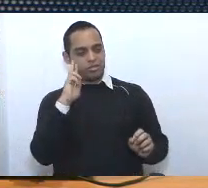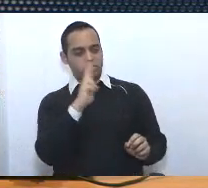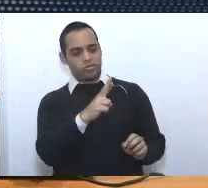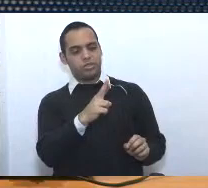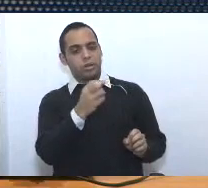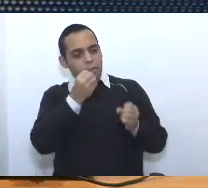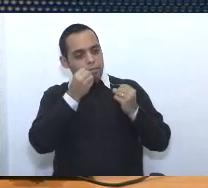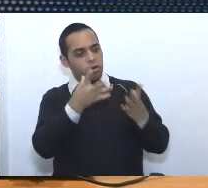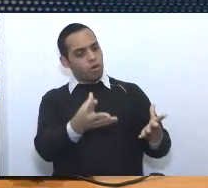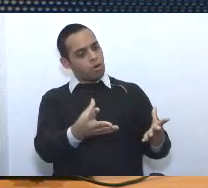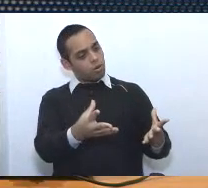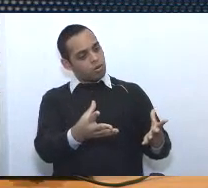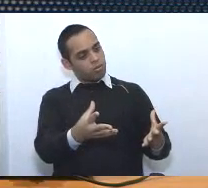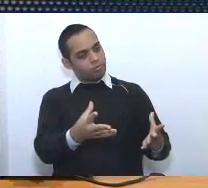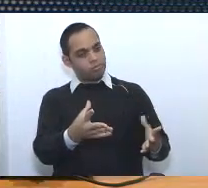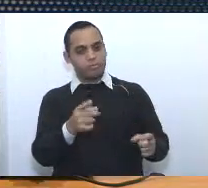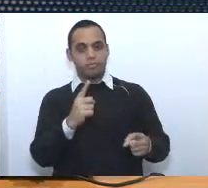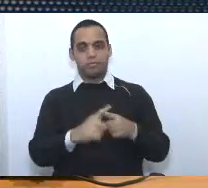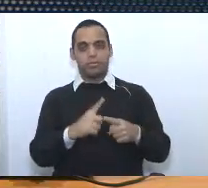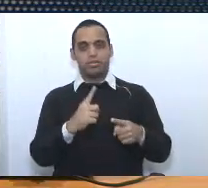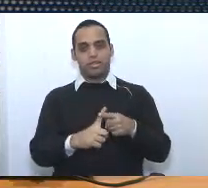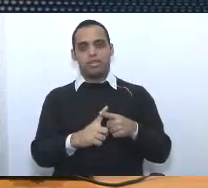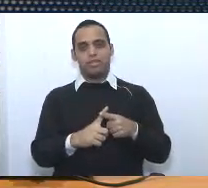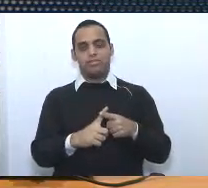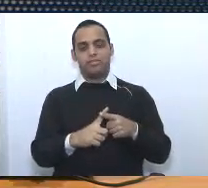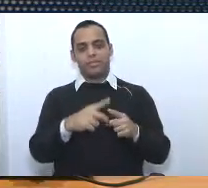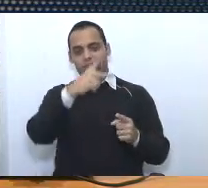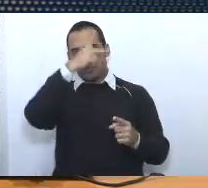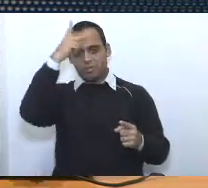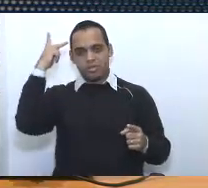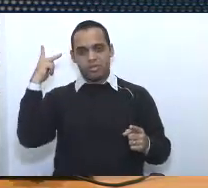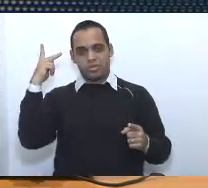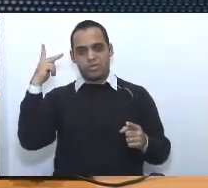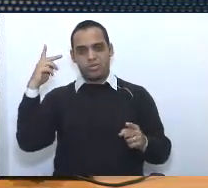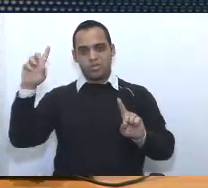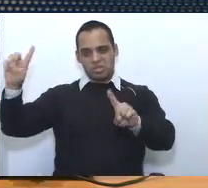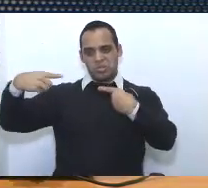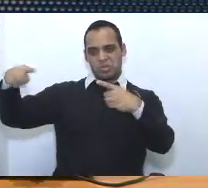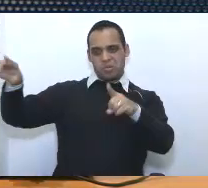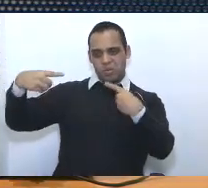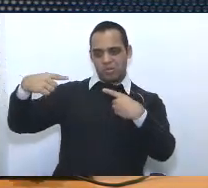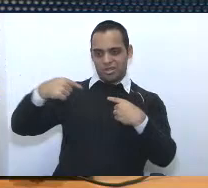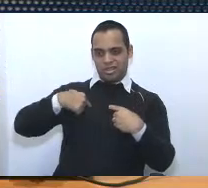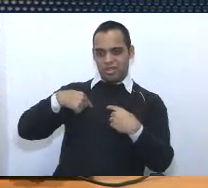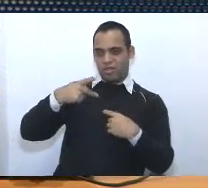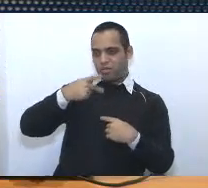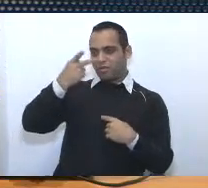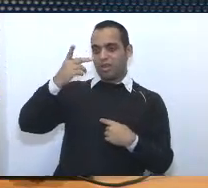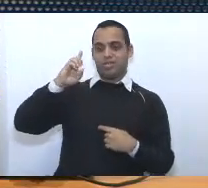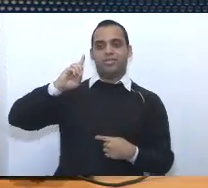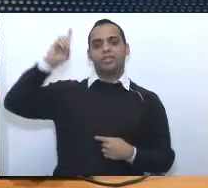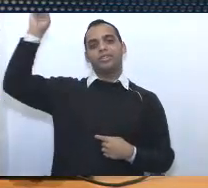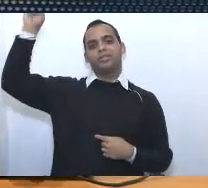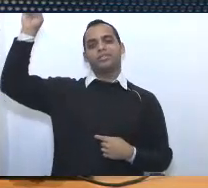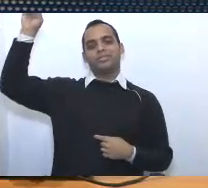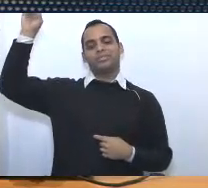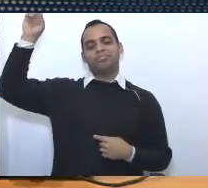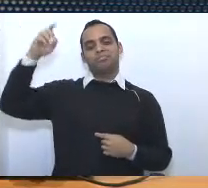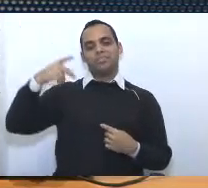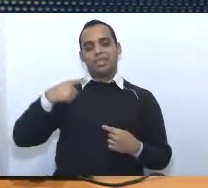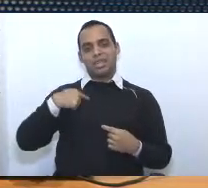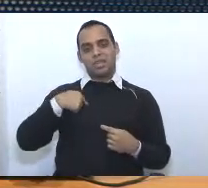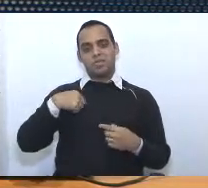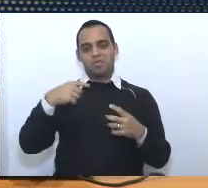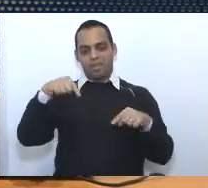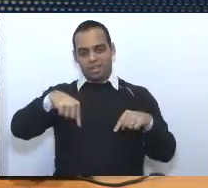bem, que o que as pessoas têm de falar contra mim é que eu falo muito de Deus. É porque eu estou aqui graças a